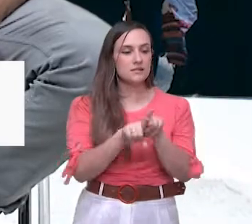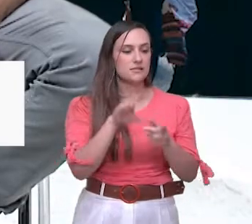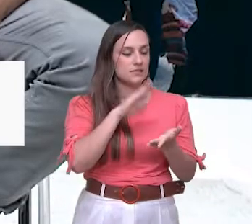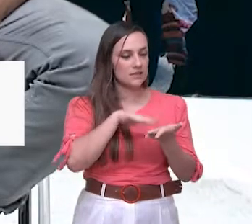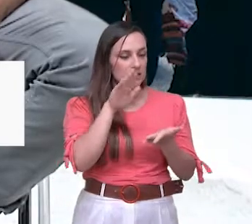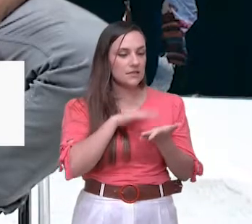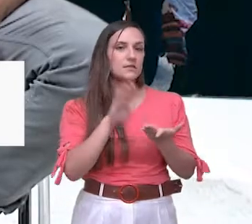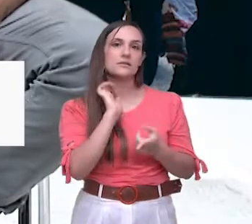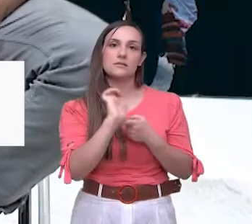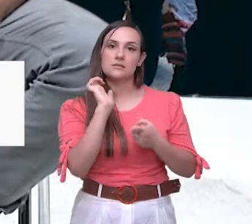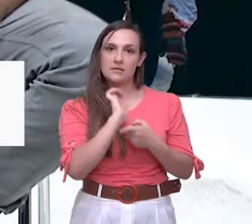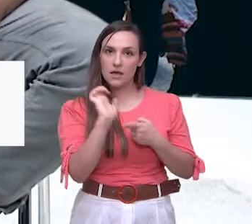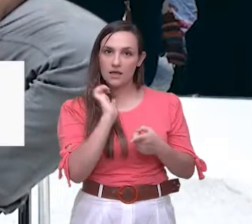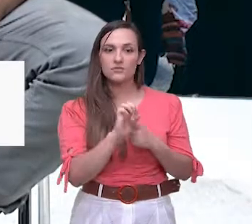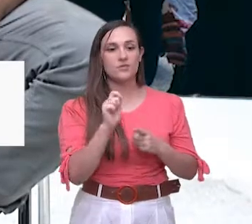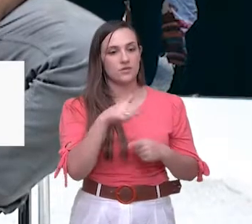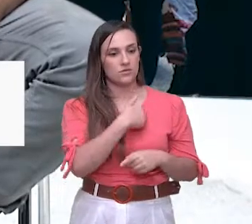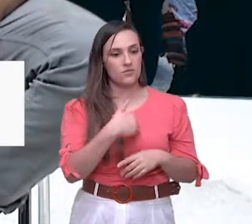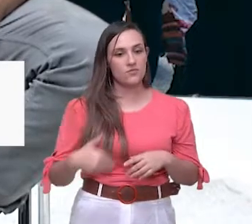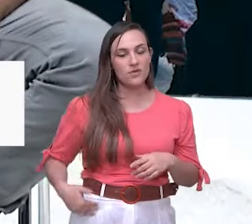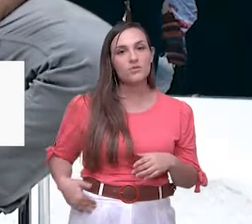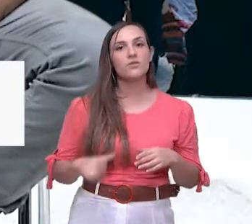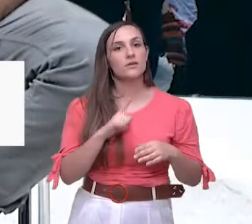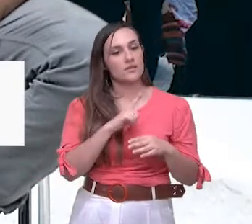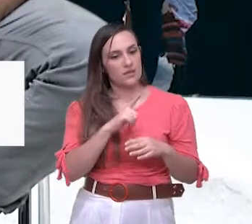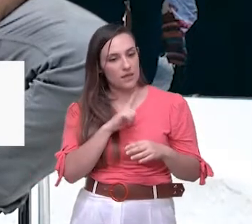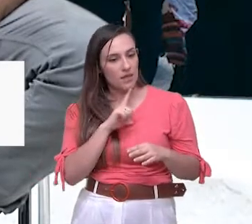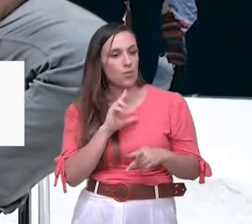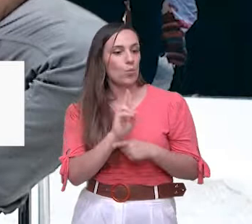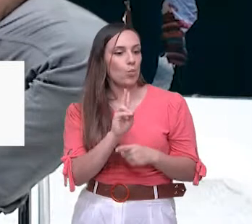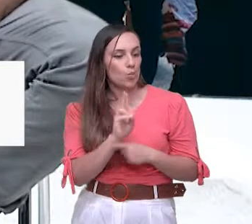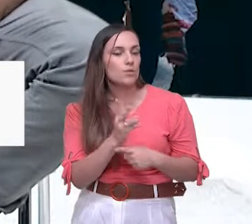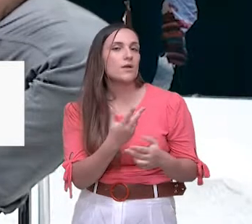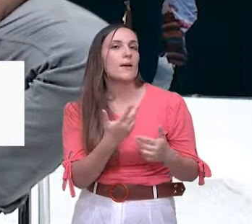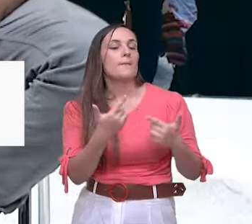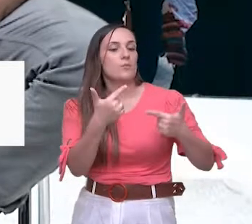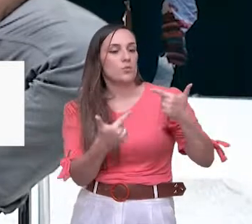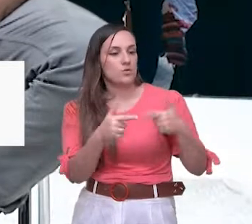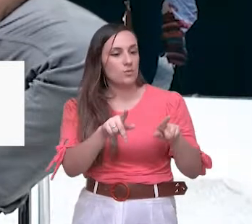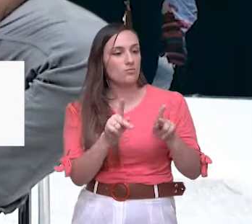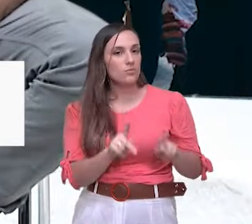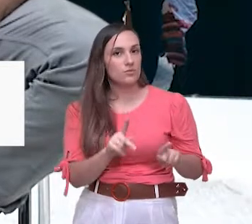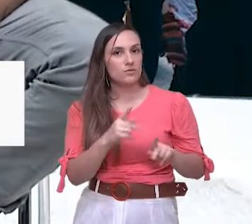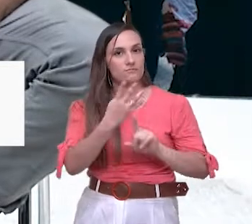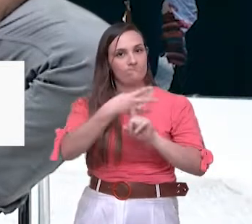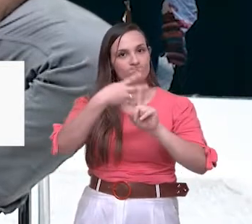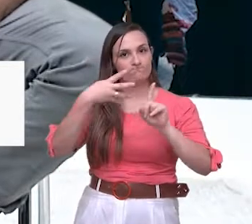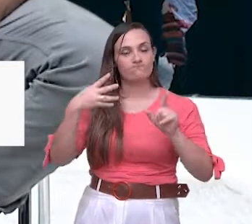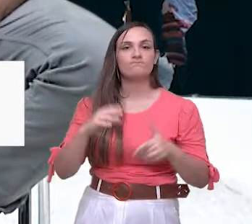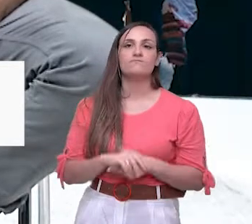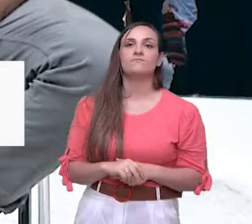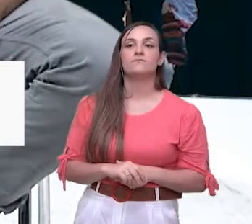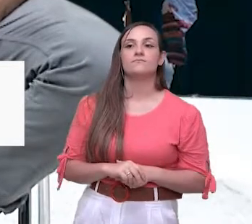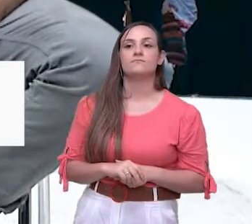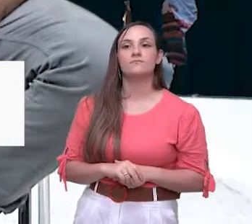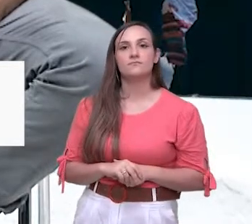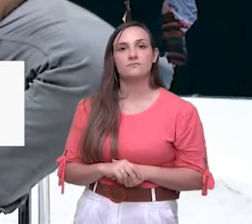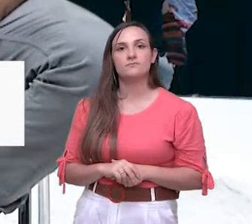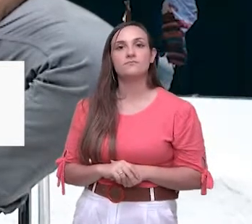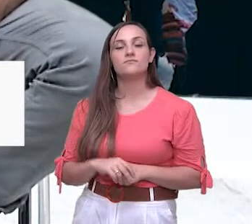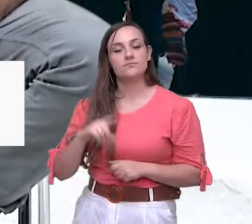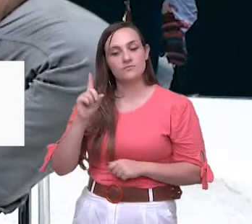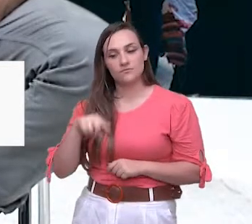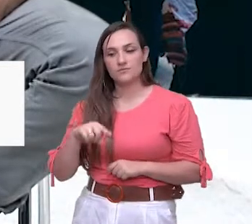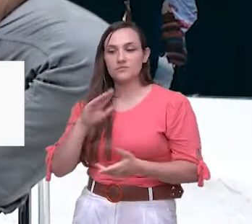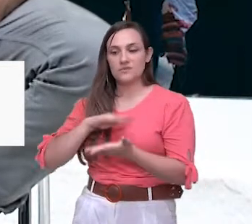vinculado à estrutura da Secretaria de Estado responsável pelas políticas públicas LGBT mais sobre a